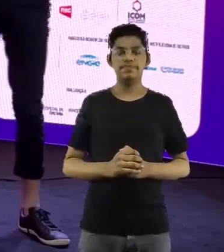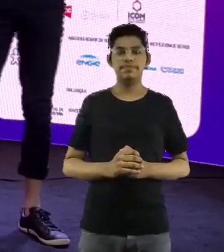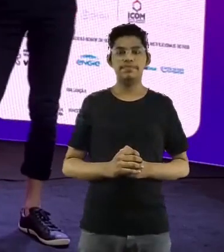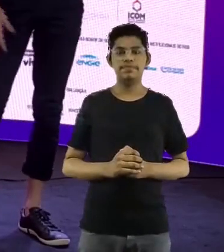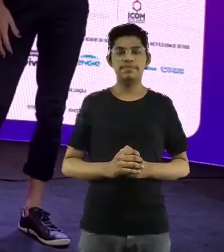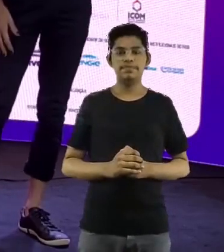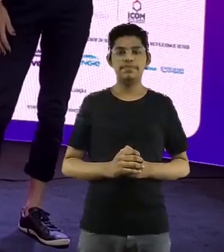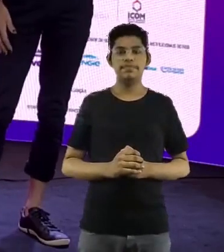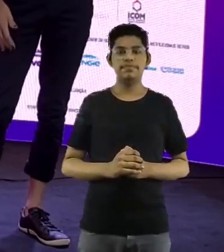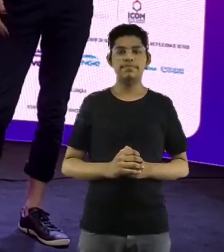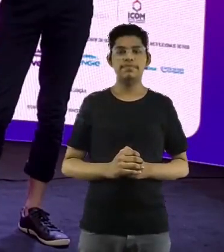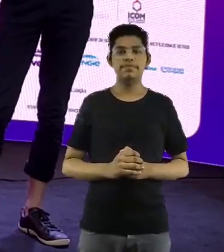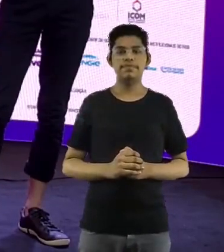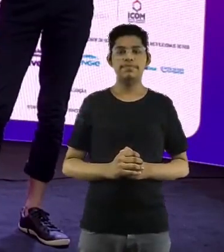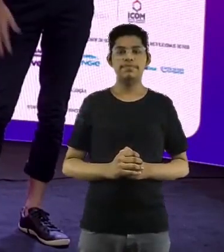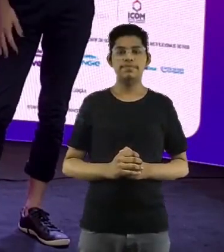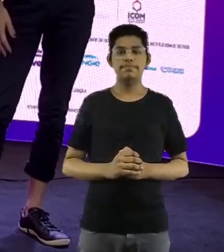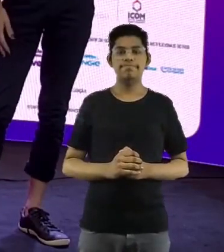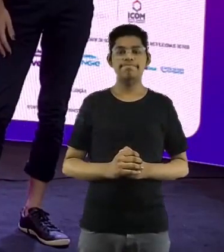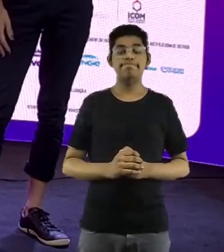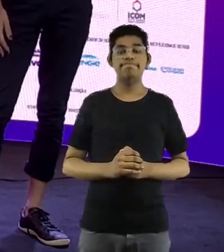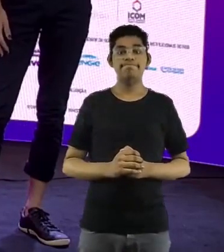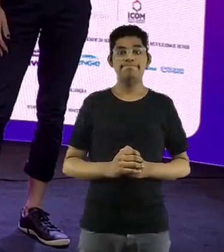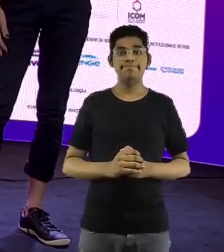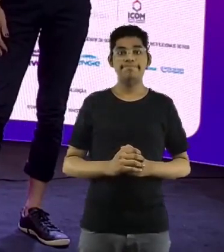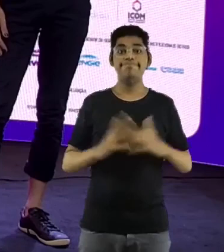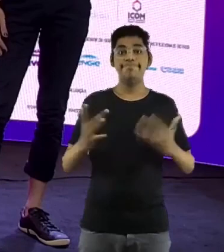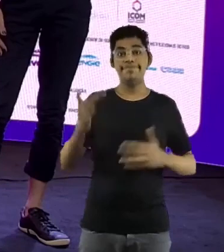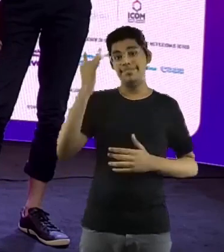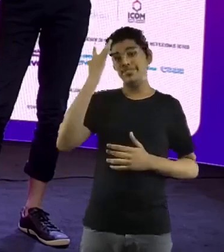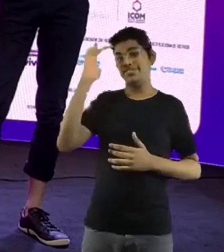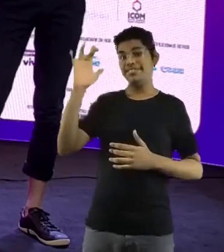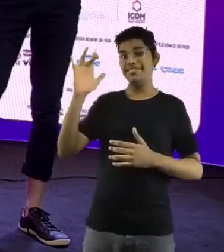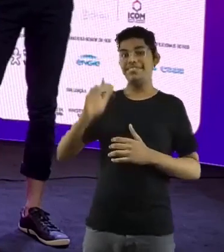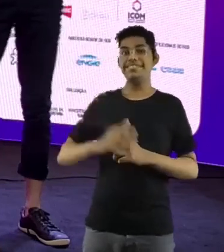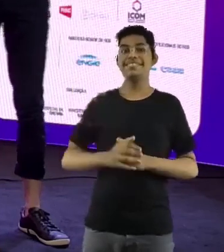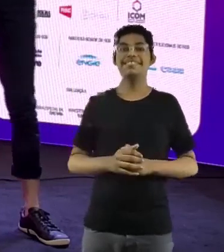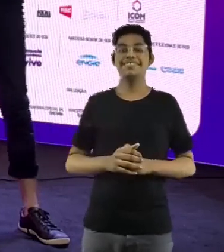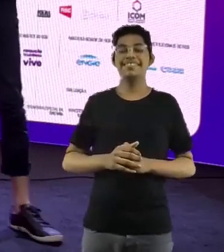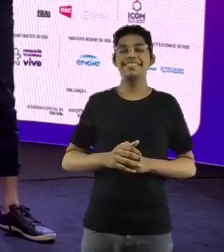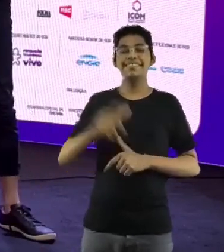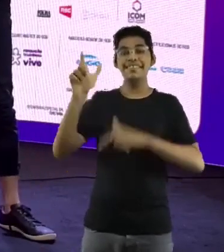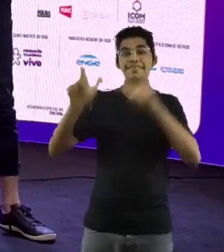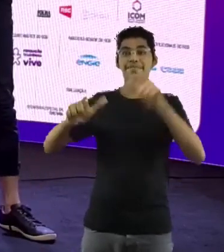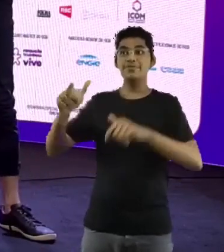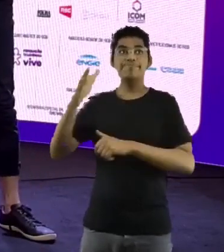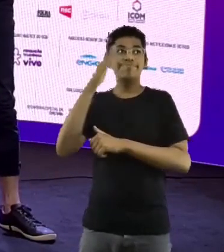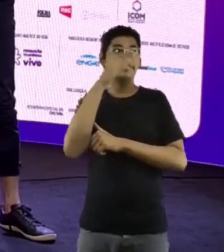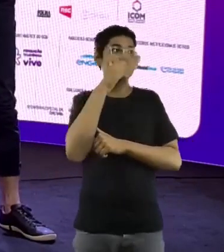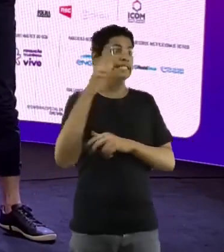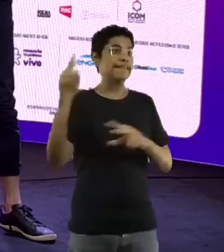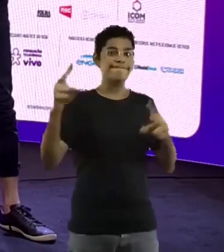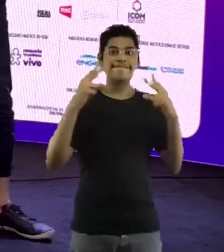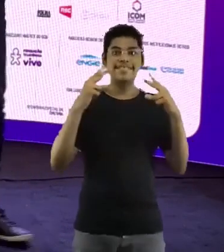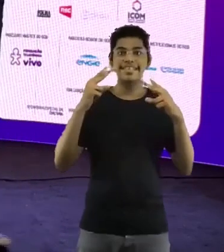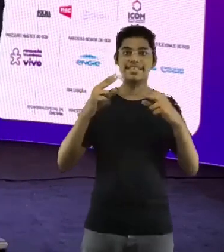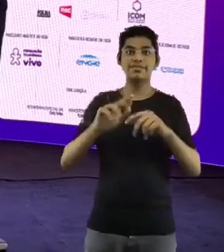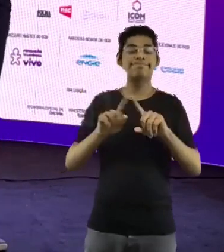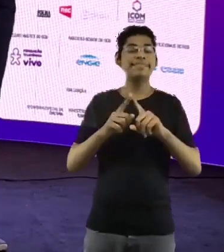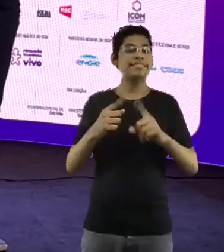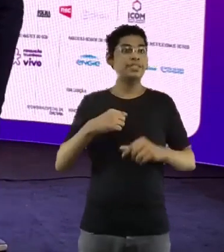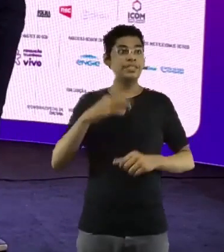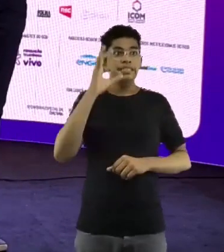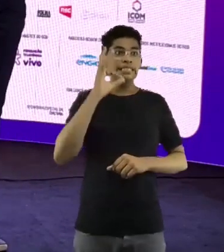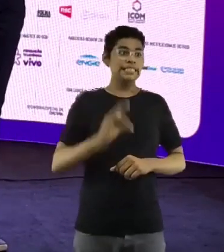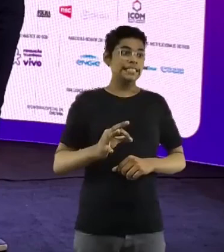Olha, André, eu não sei quem tá nos assistindo em casa, mas eu saí com mais certeza que segurança em